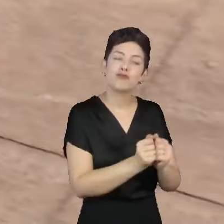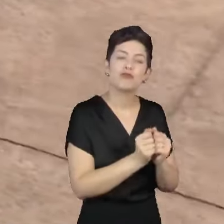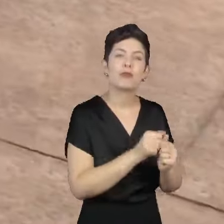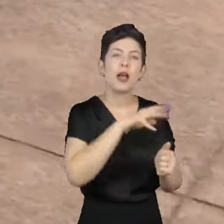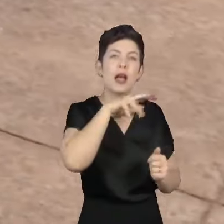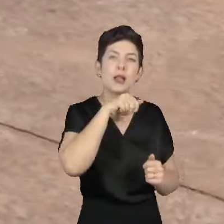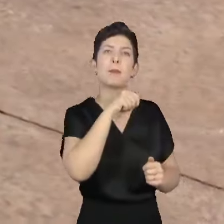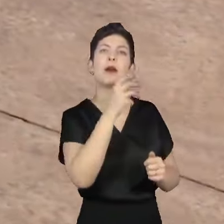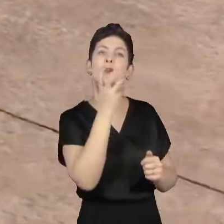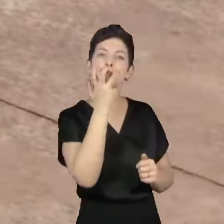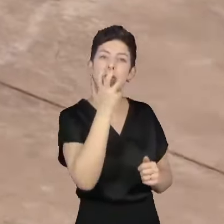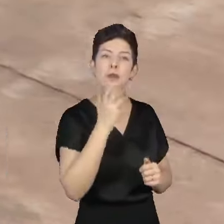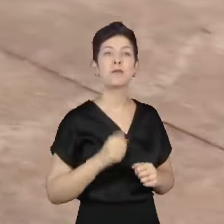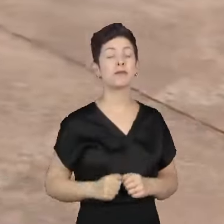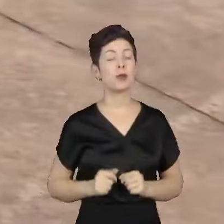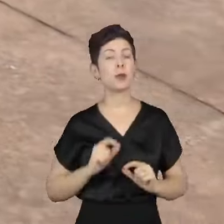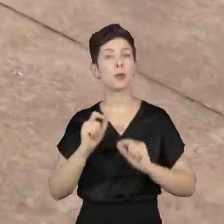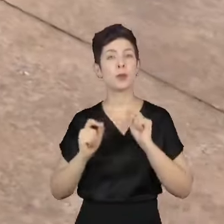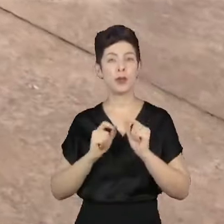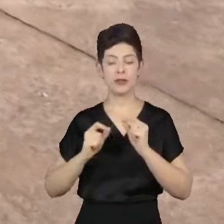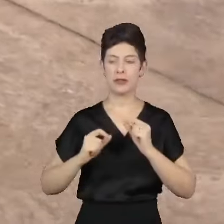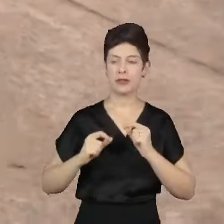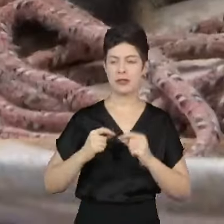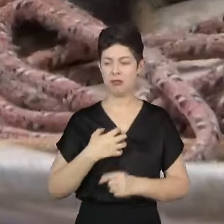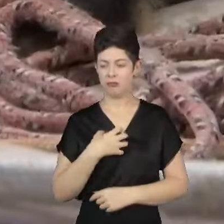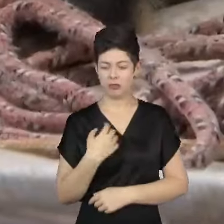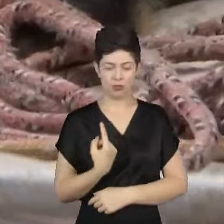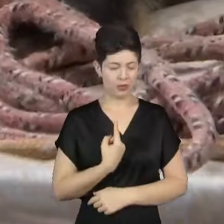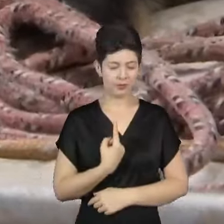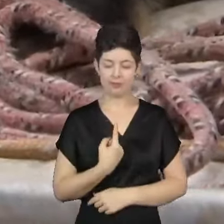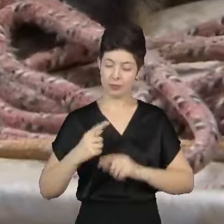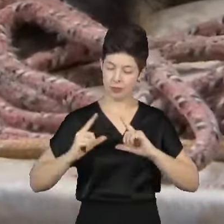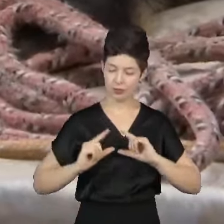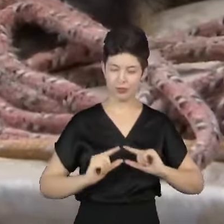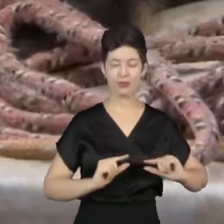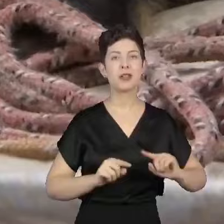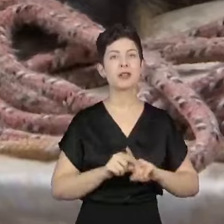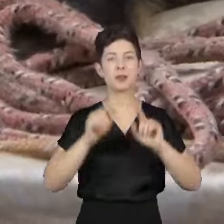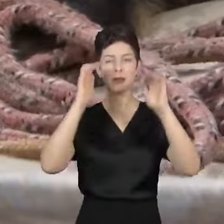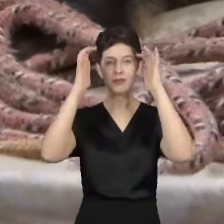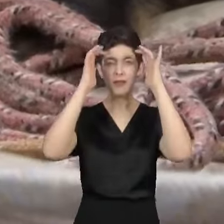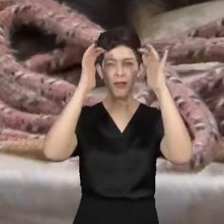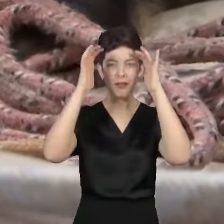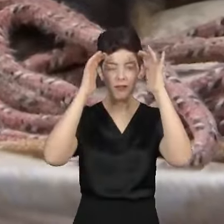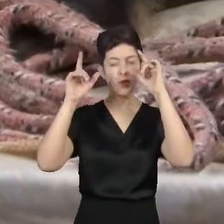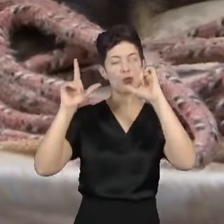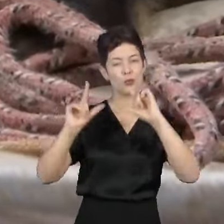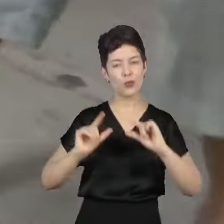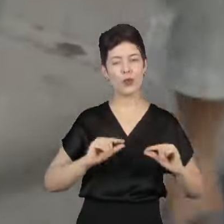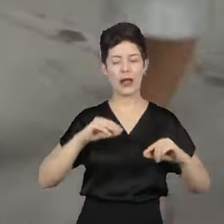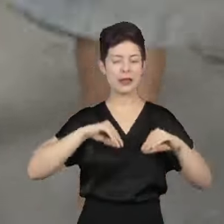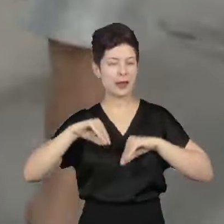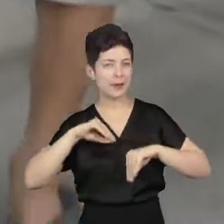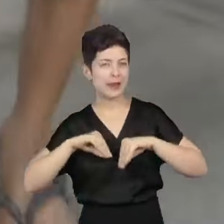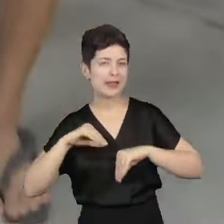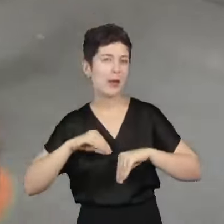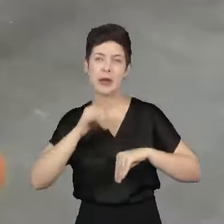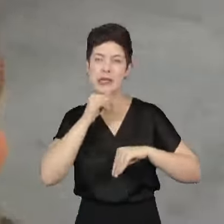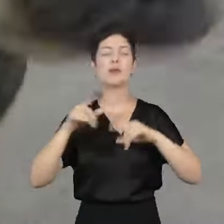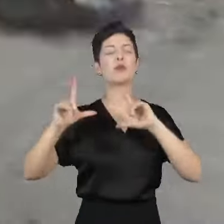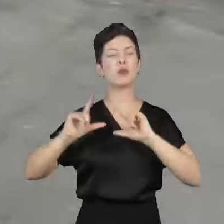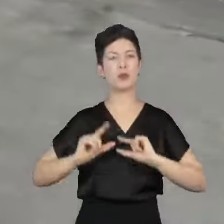vínculo afetivo reduz significativamente a sensação de solidão e a taxa de transtornos mentais, como depressão. Os animais